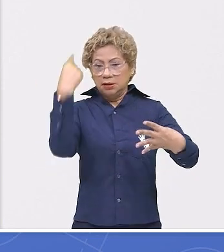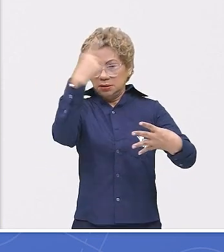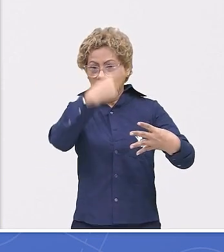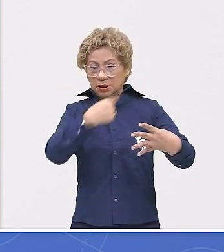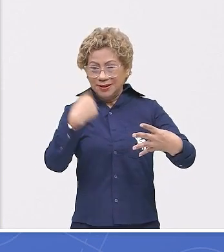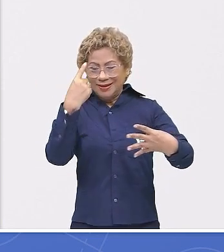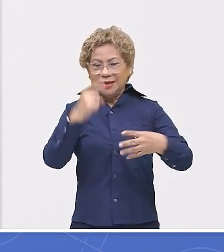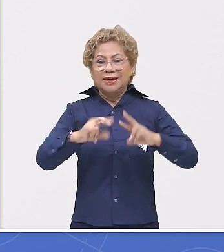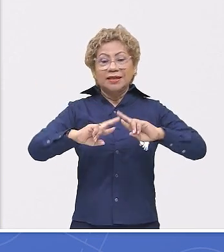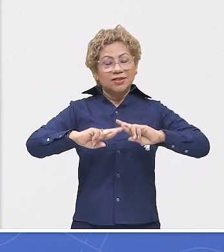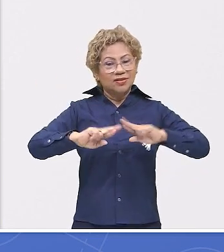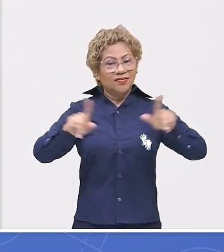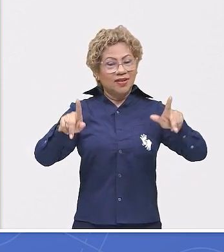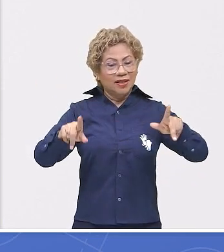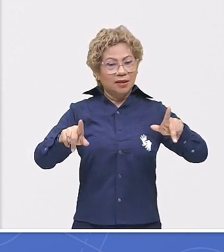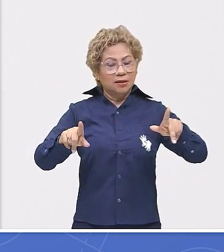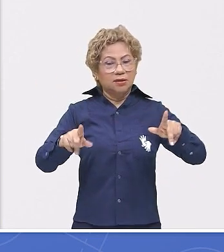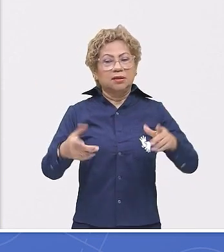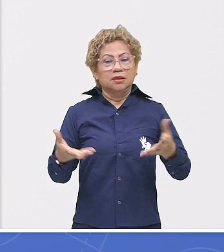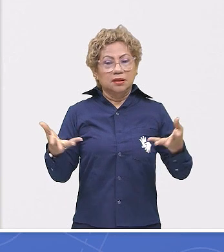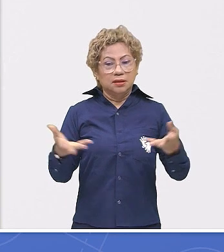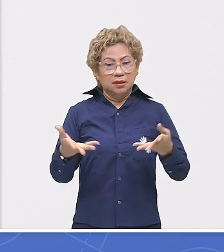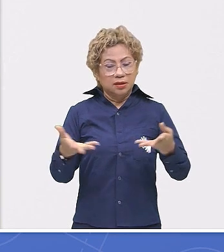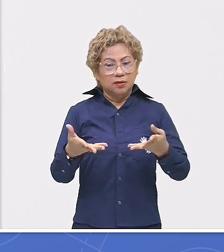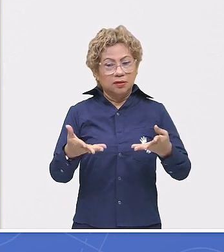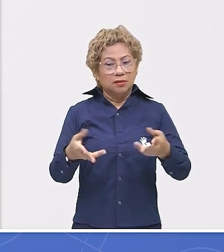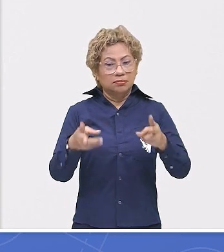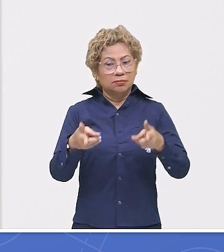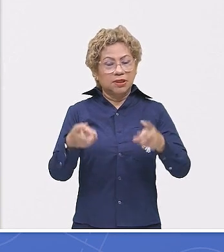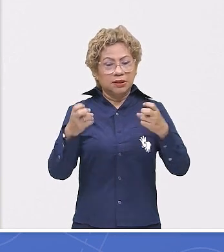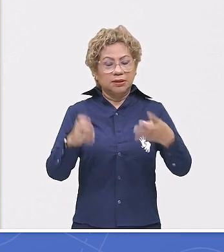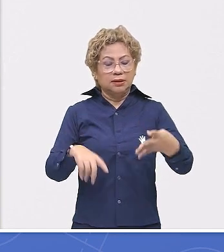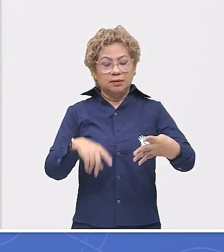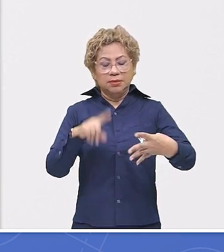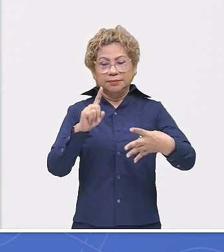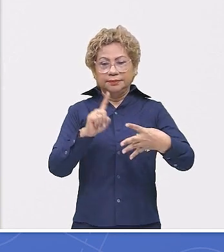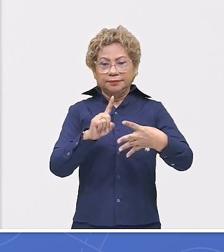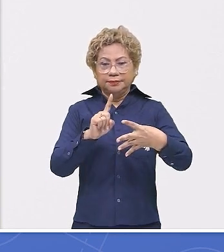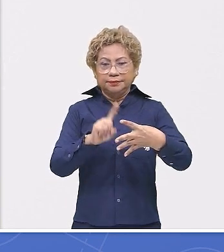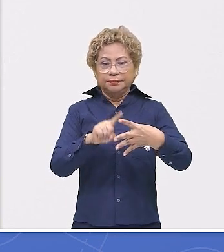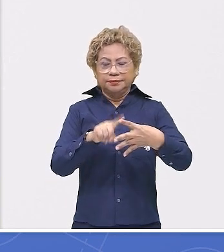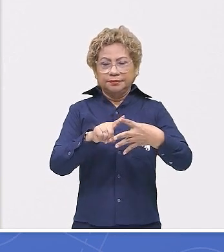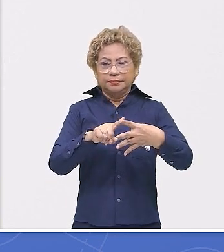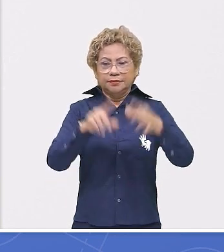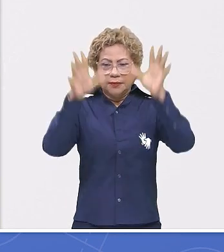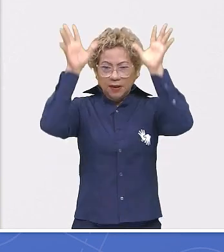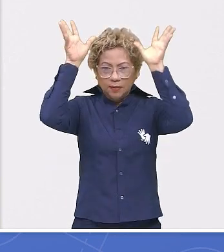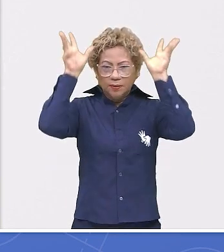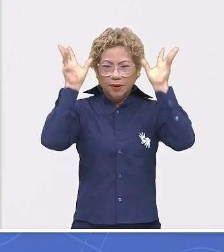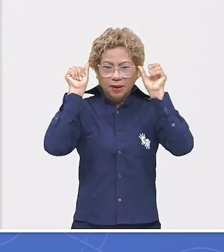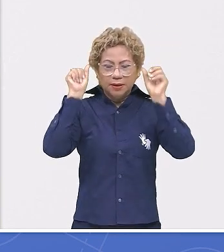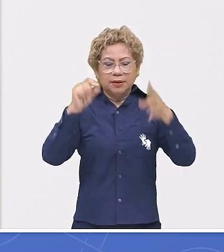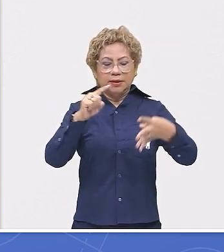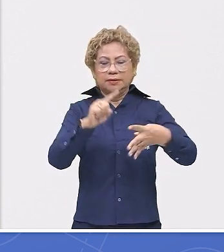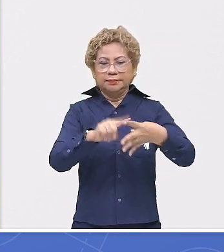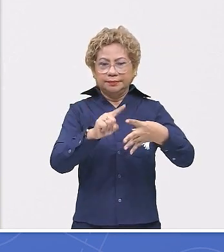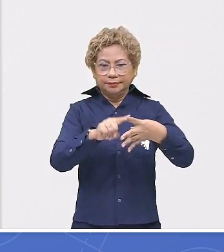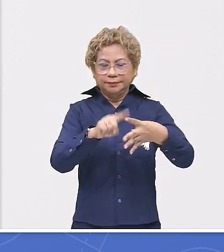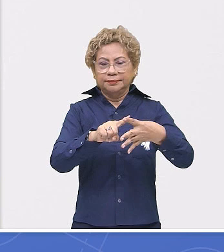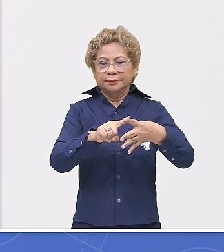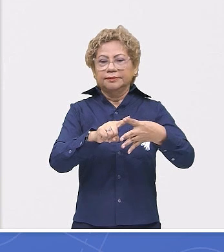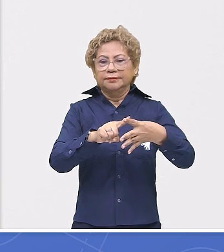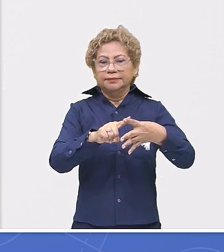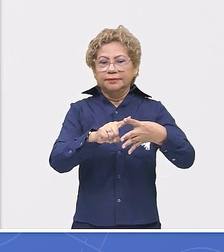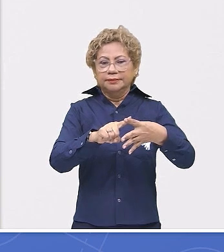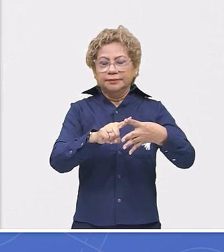que só tinha 3, voltou a ter 4, tá? O Acre preferiu ter o seu fuso horário de volta. E o horário oficial que